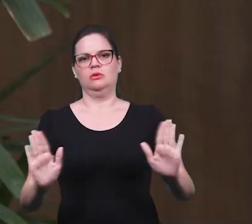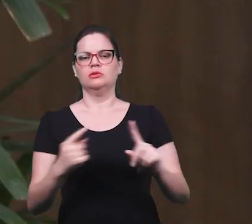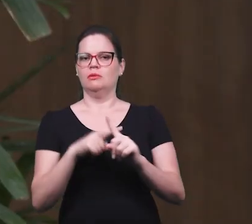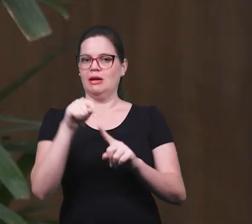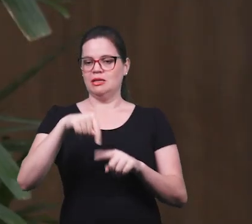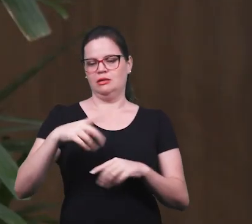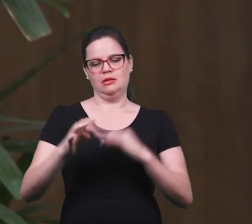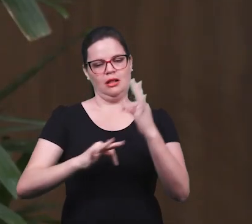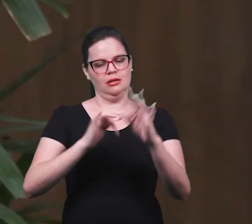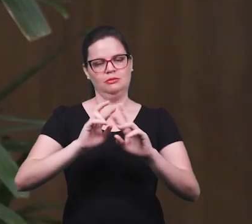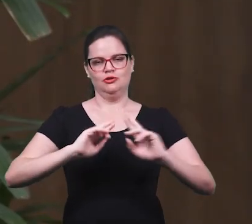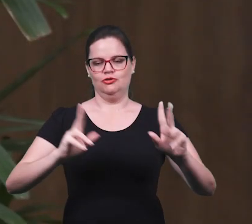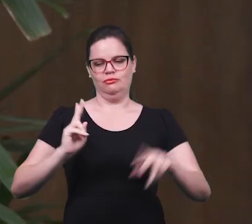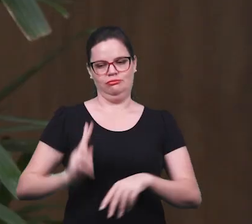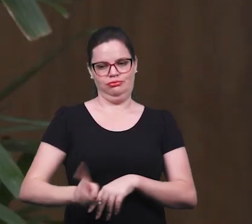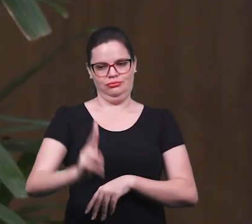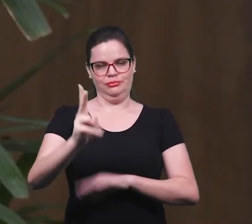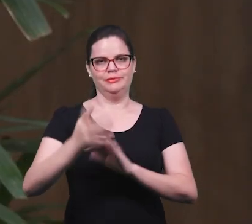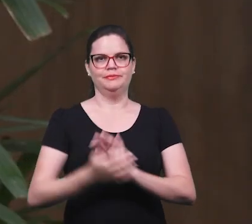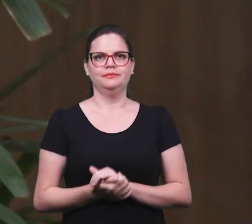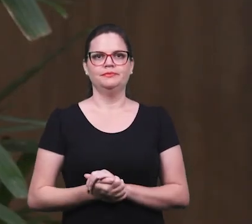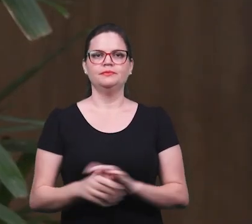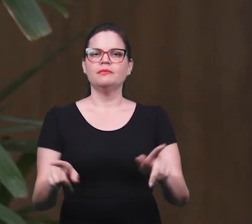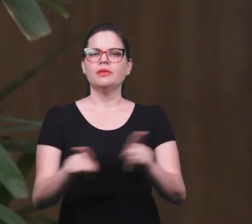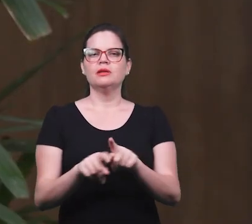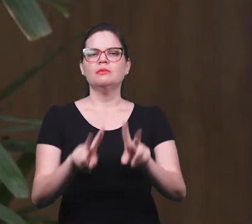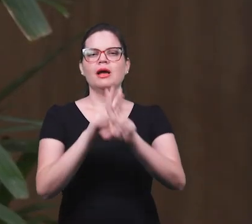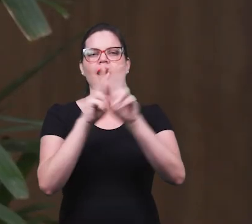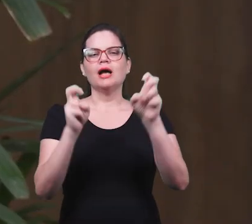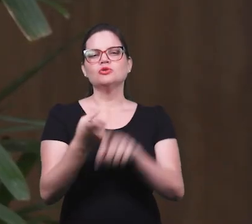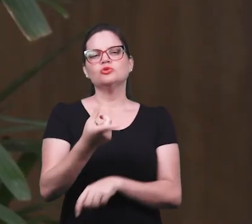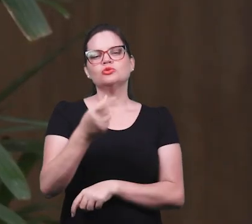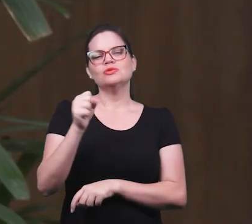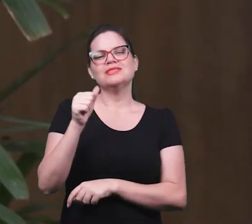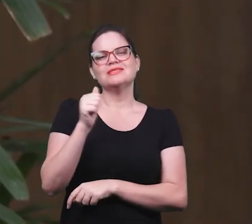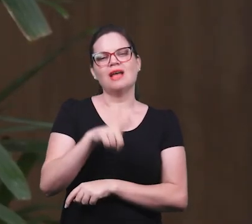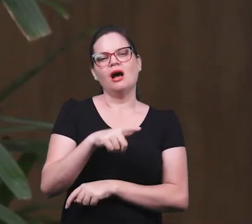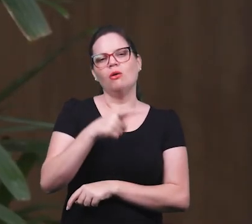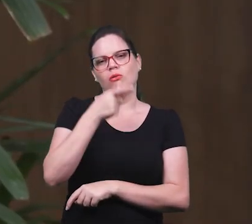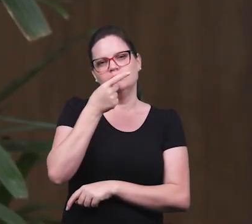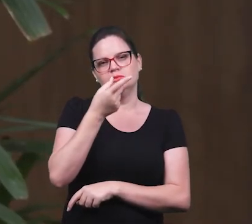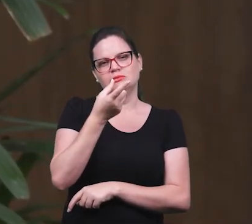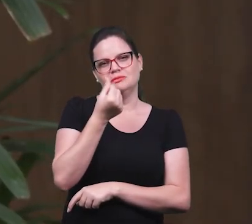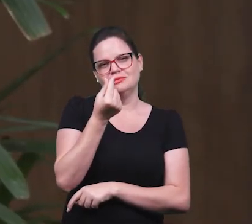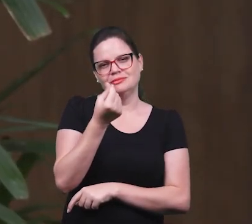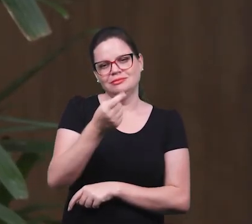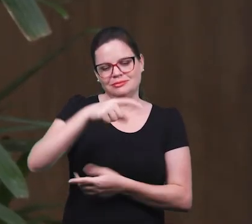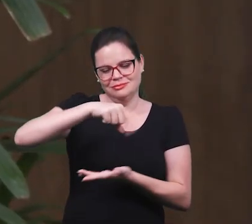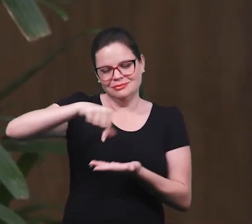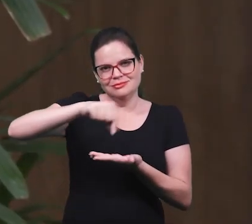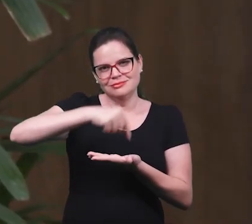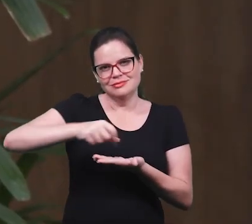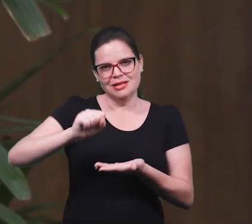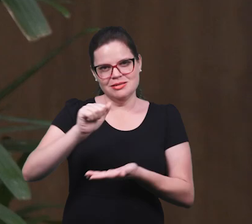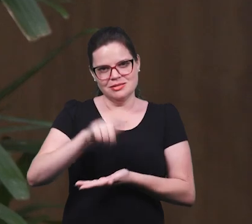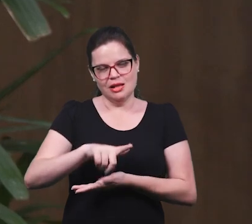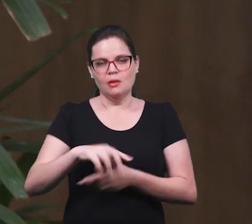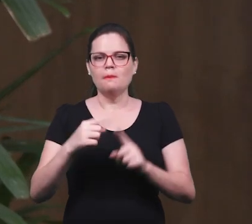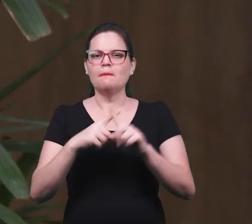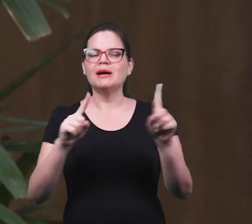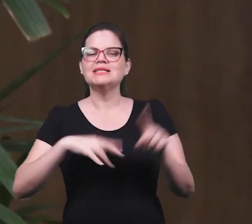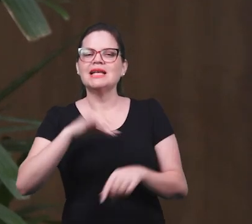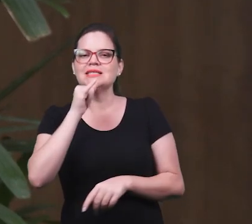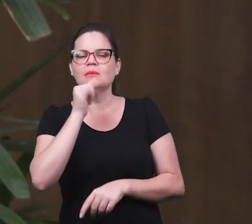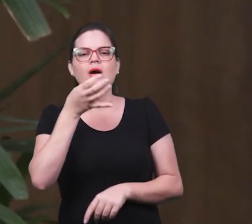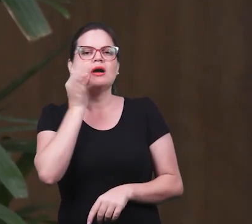com certeza. E o consumo de sal, você já falou um pouquinho que o paciente hipertenso deve diminuir. Mas, por exemplo, o café